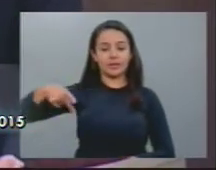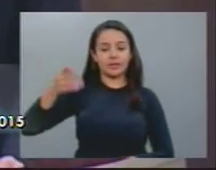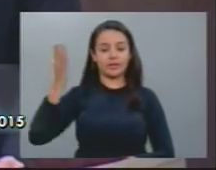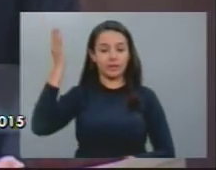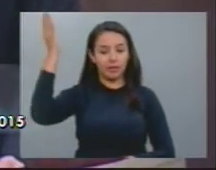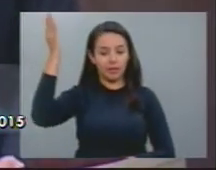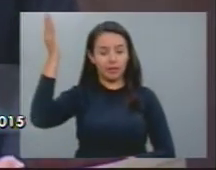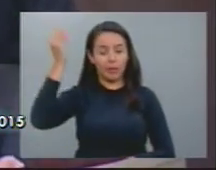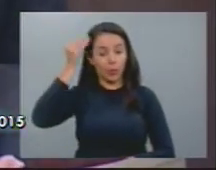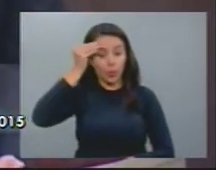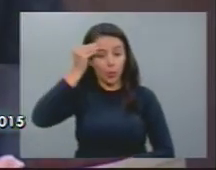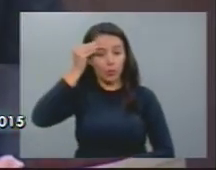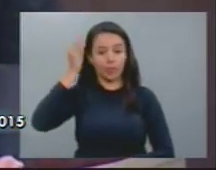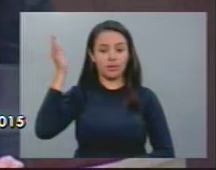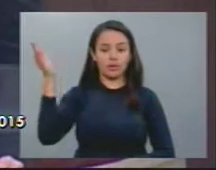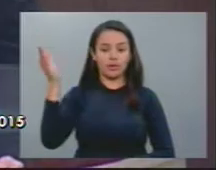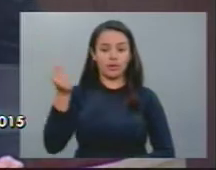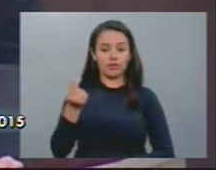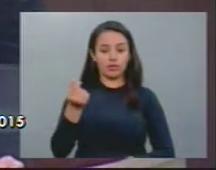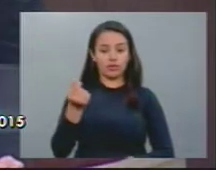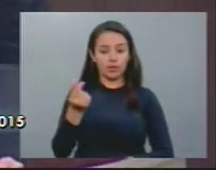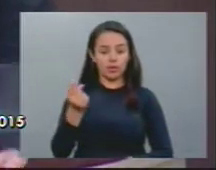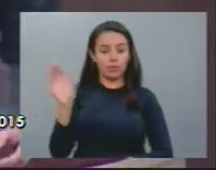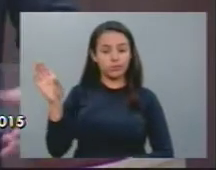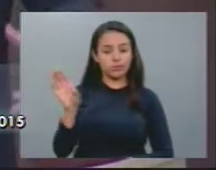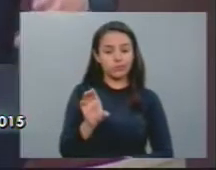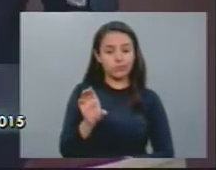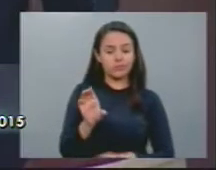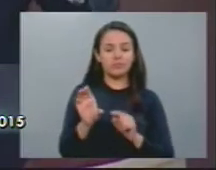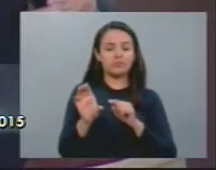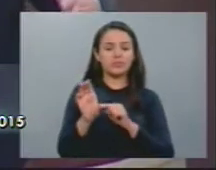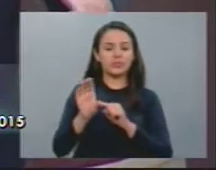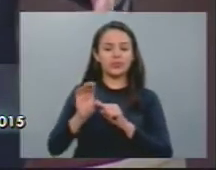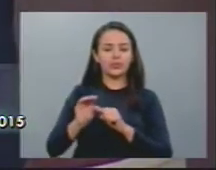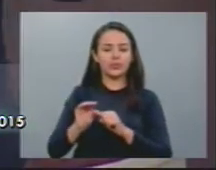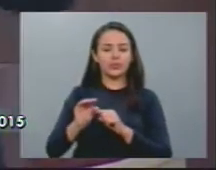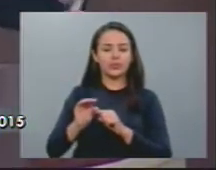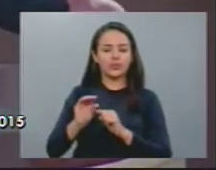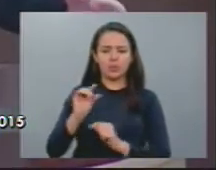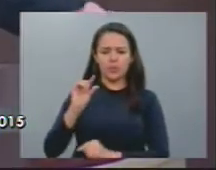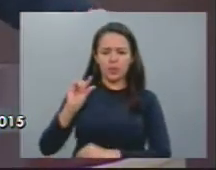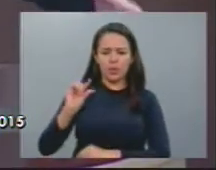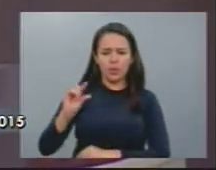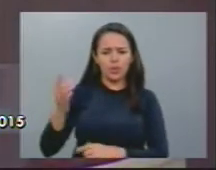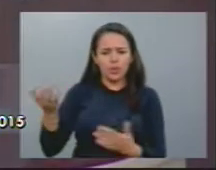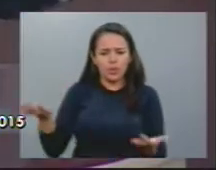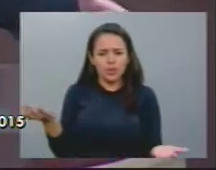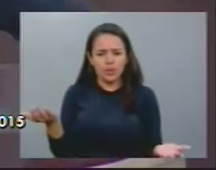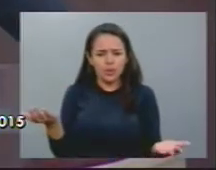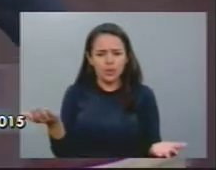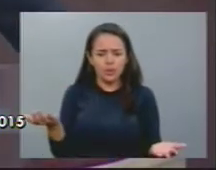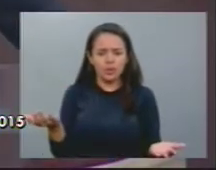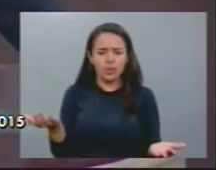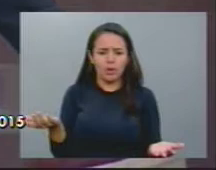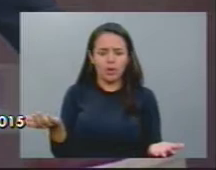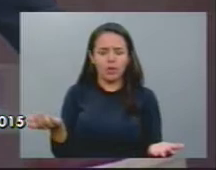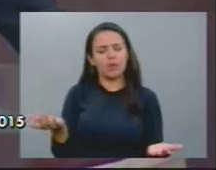suspende, ou ao menos diminui, o gigantesco, brutal,